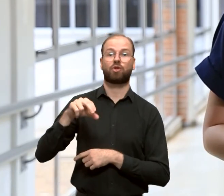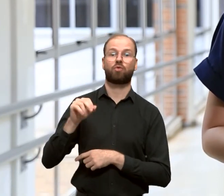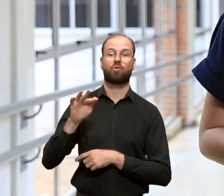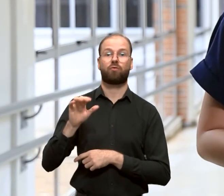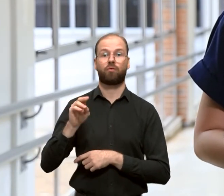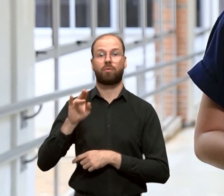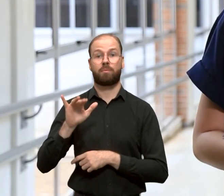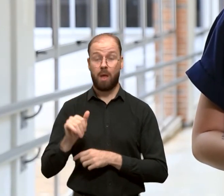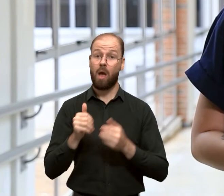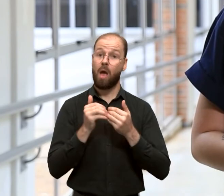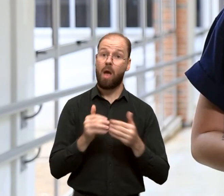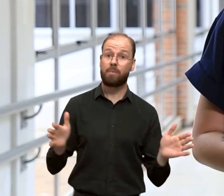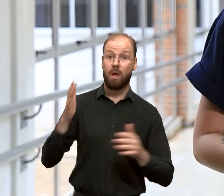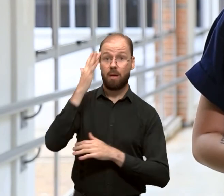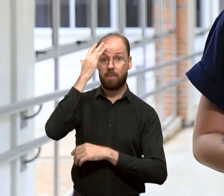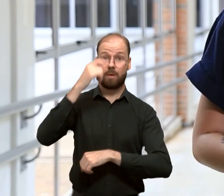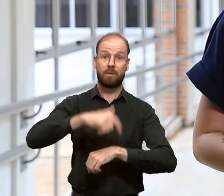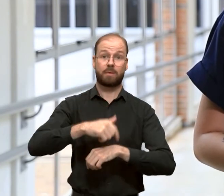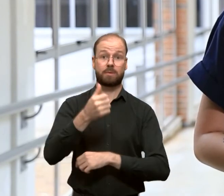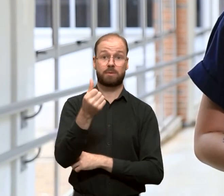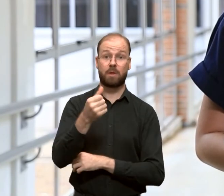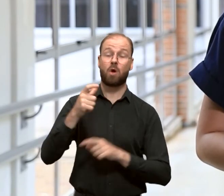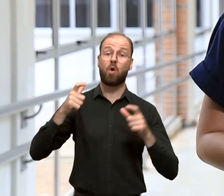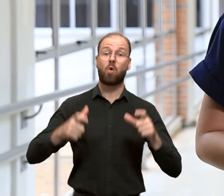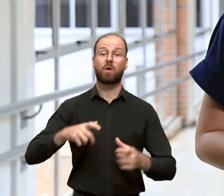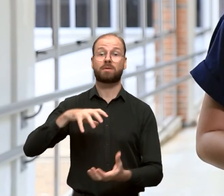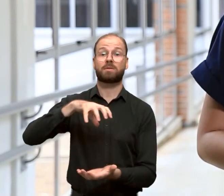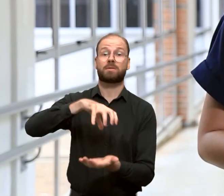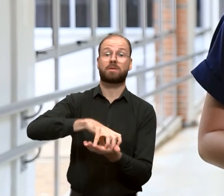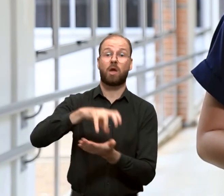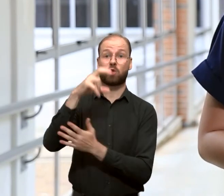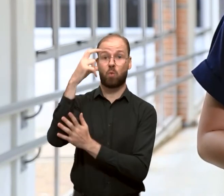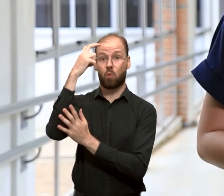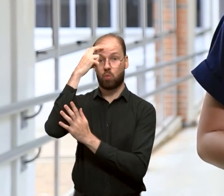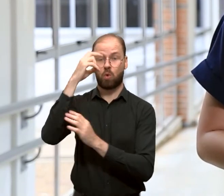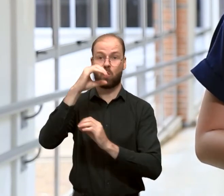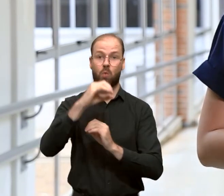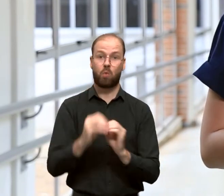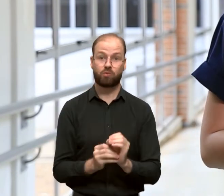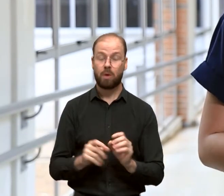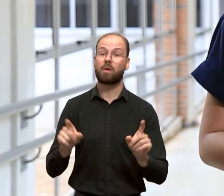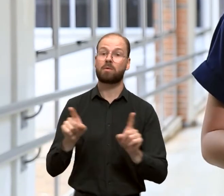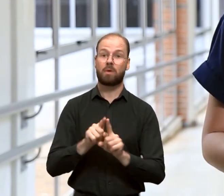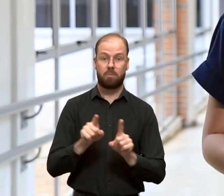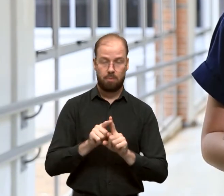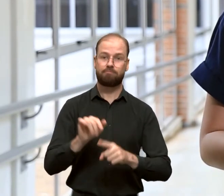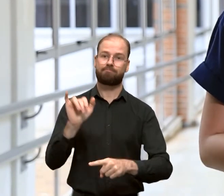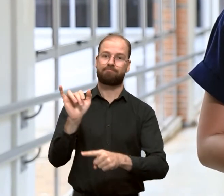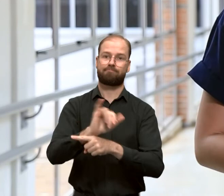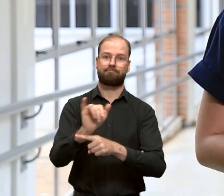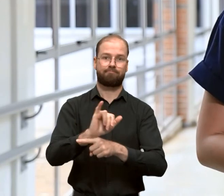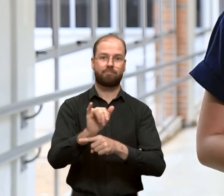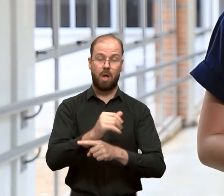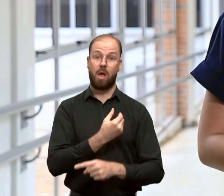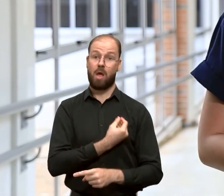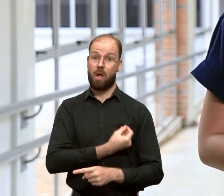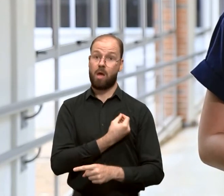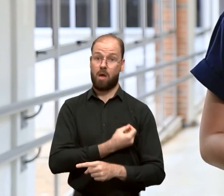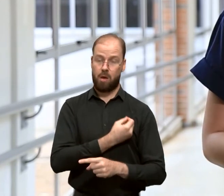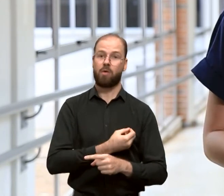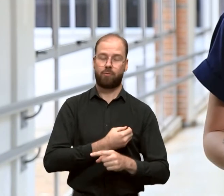amanhã, às 6 da tarde, no Centro Cultural UFG. E será também transmitido pelo YouTube oficial da